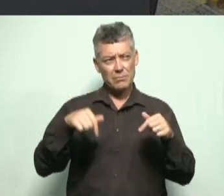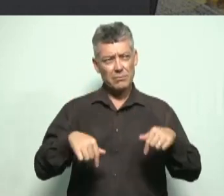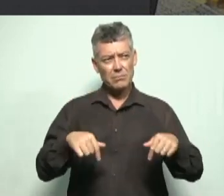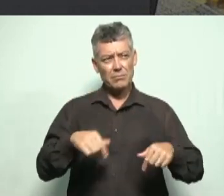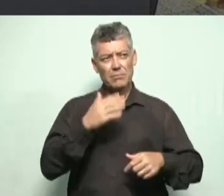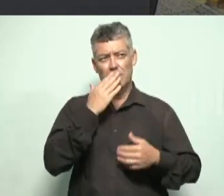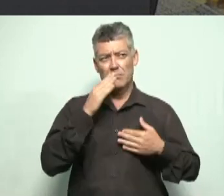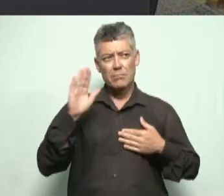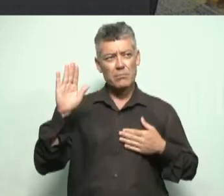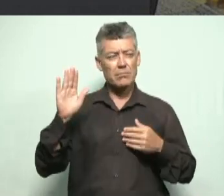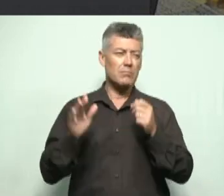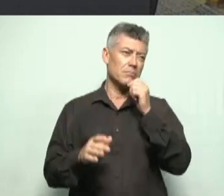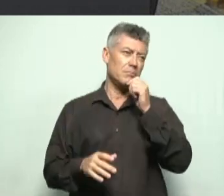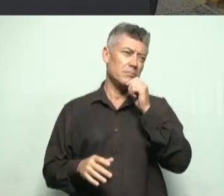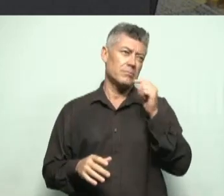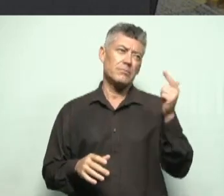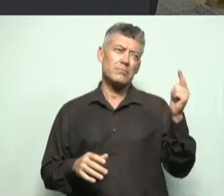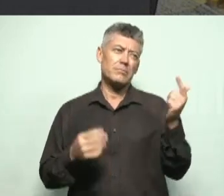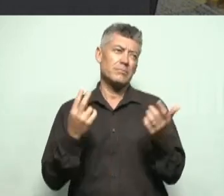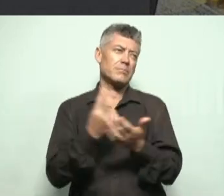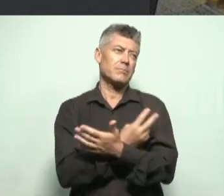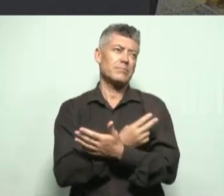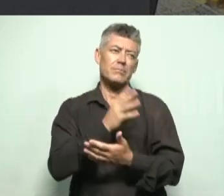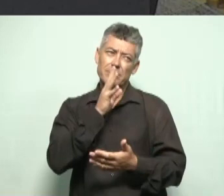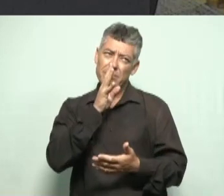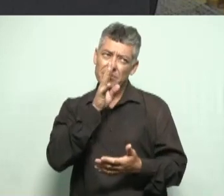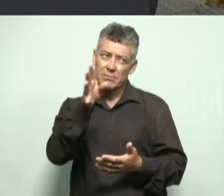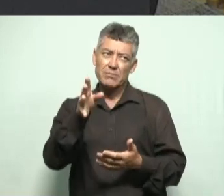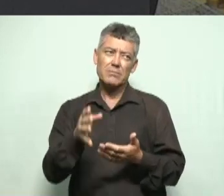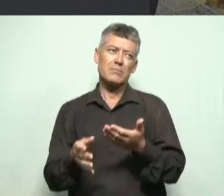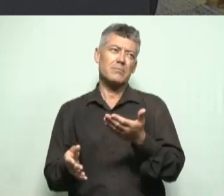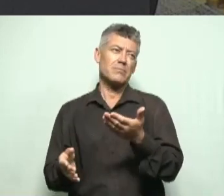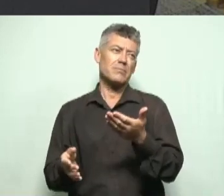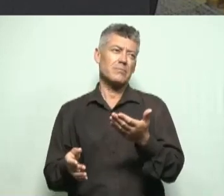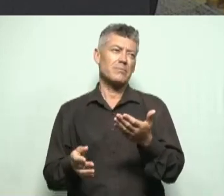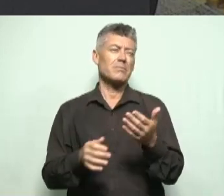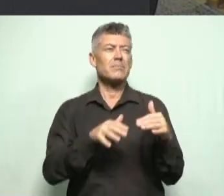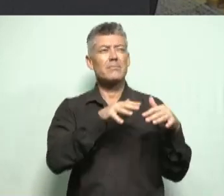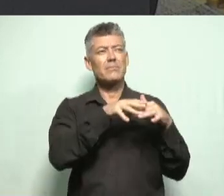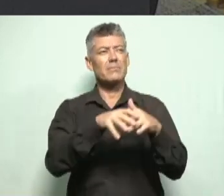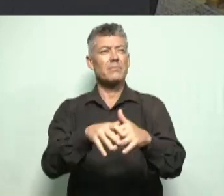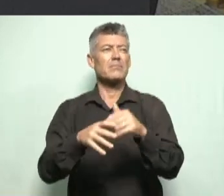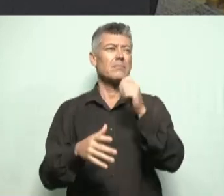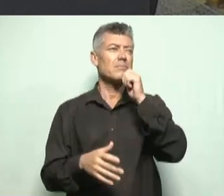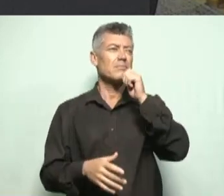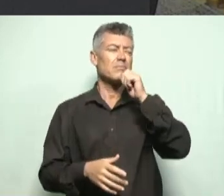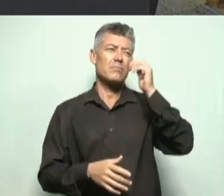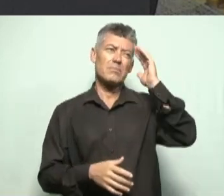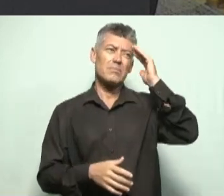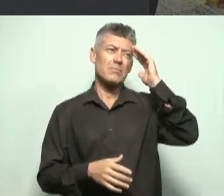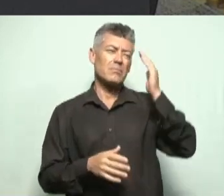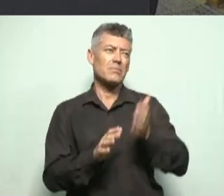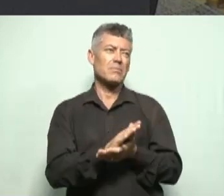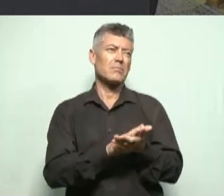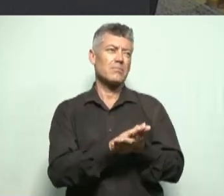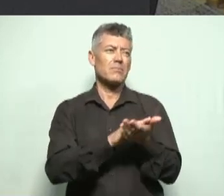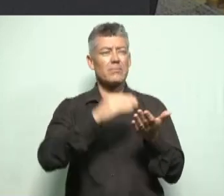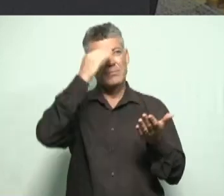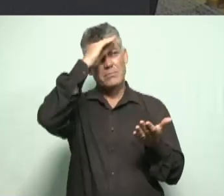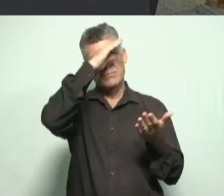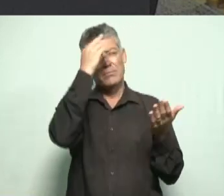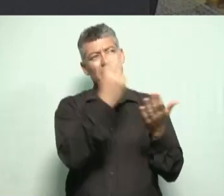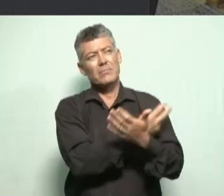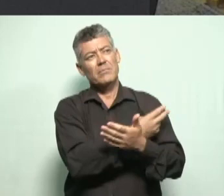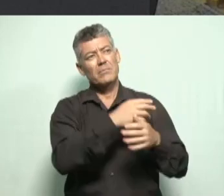compromisso com o Lula, não. Tá certo? Se o Lula está errado, nós vamos enfrentar. Tá? Ao contrário de muitos, né, que não entendem que quando o Bolsonaro está errado,